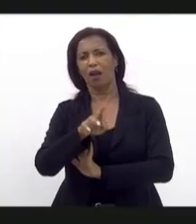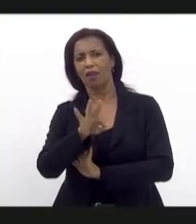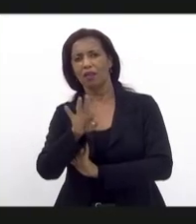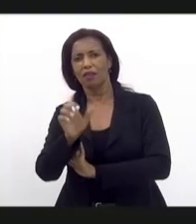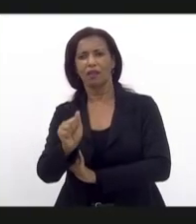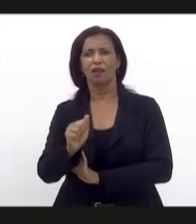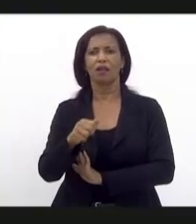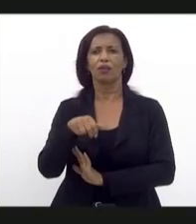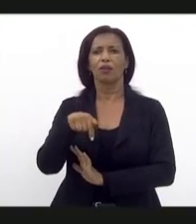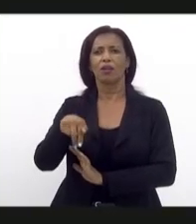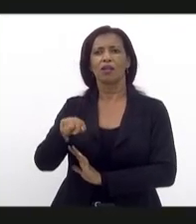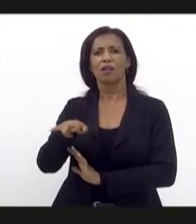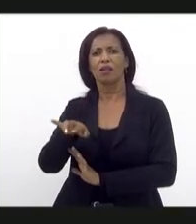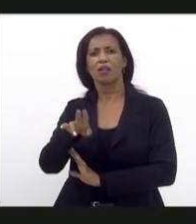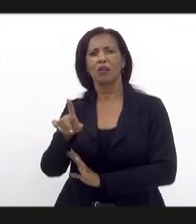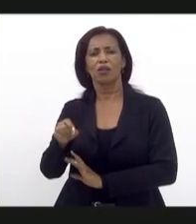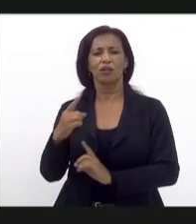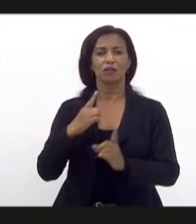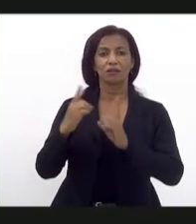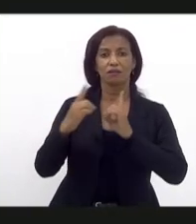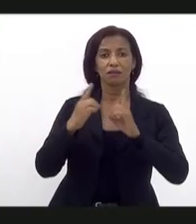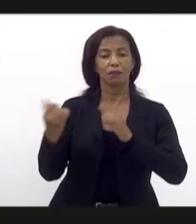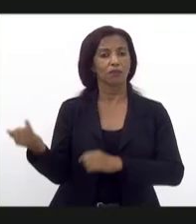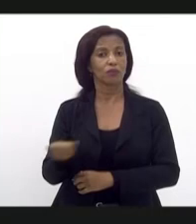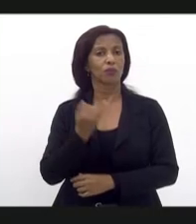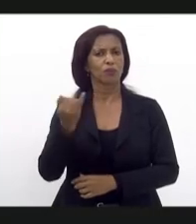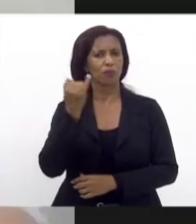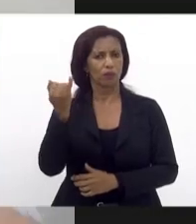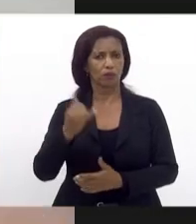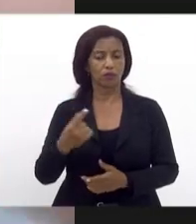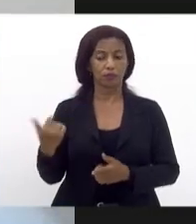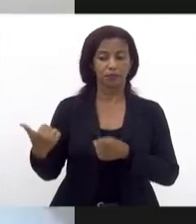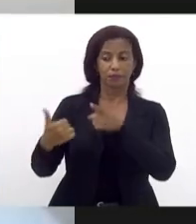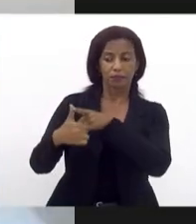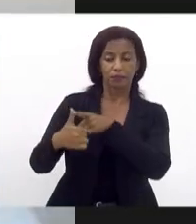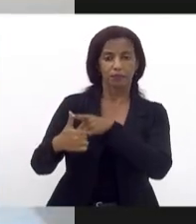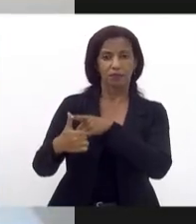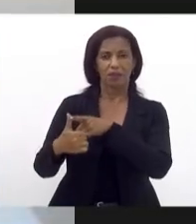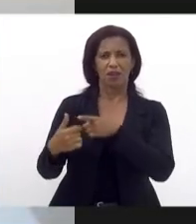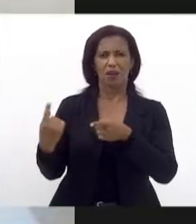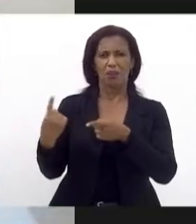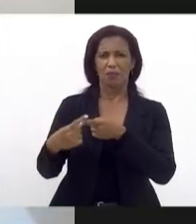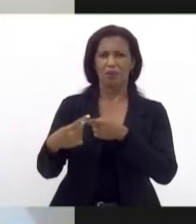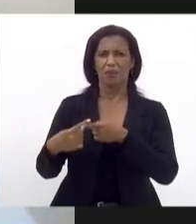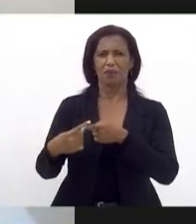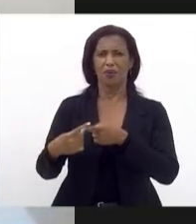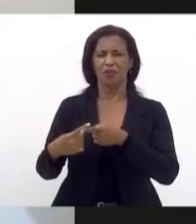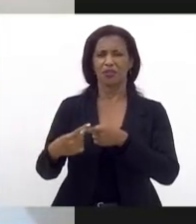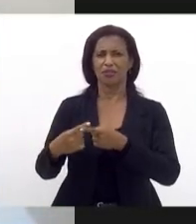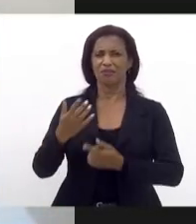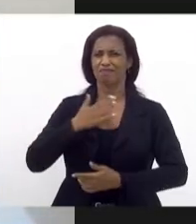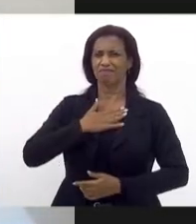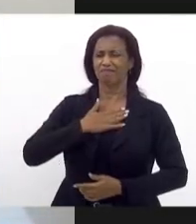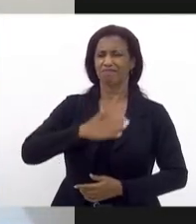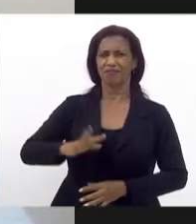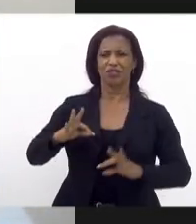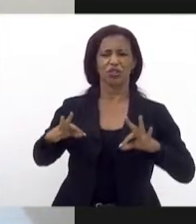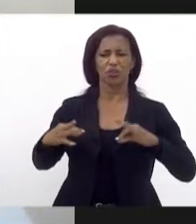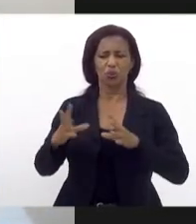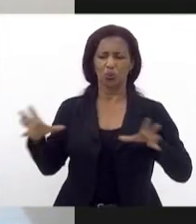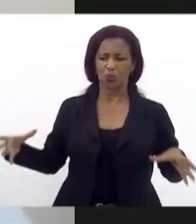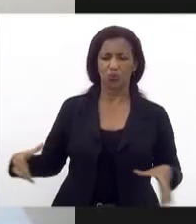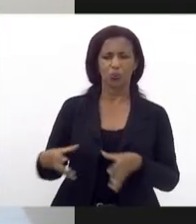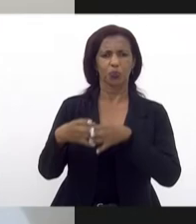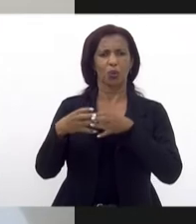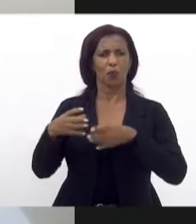o nosso Queiroz. Esse debate é muito importante, André. Primeiro que mostra uma indignação de toda uma